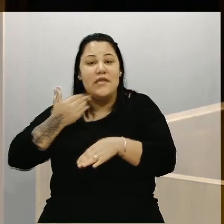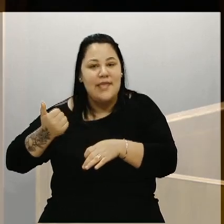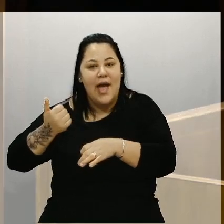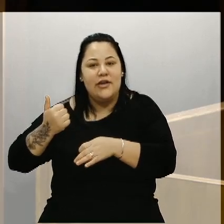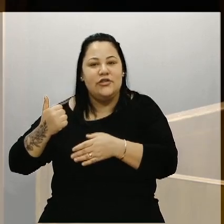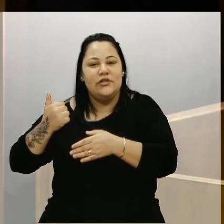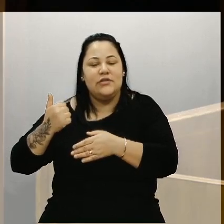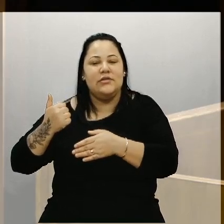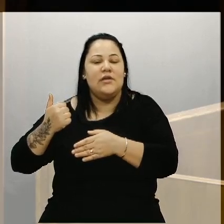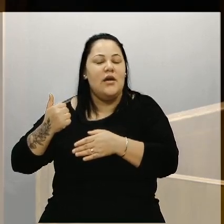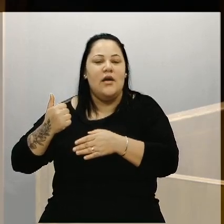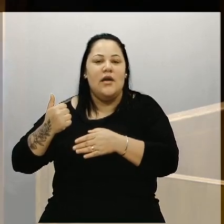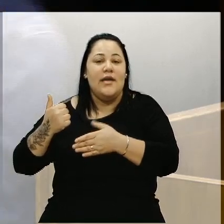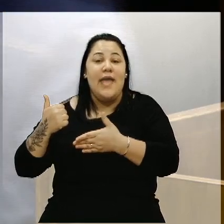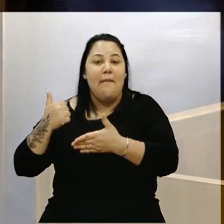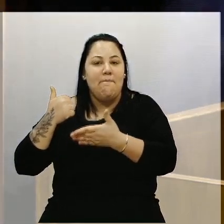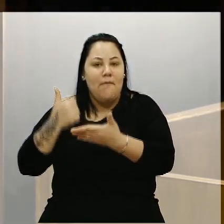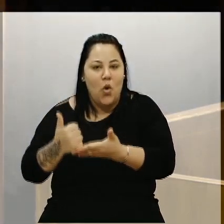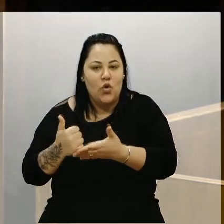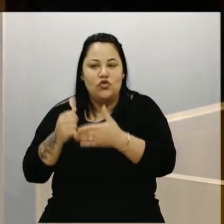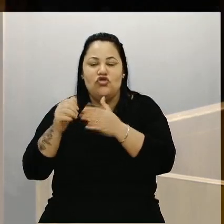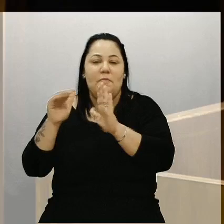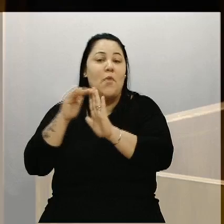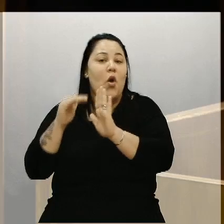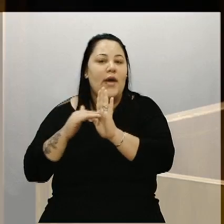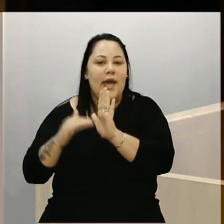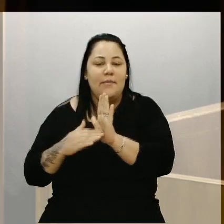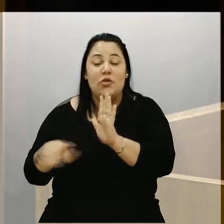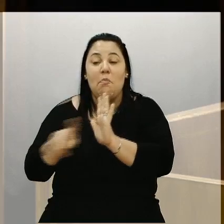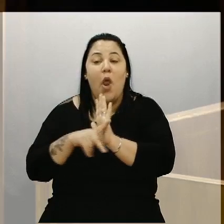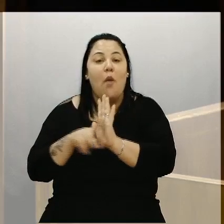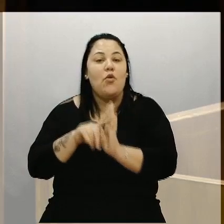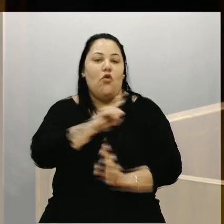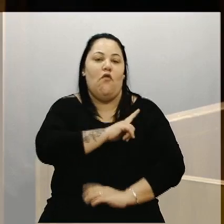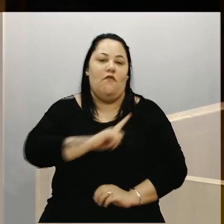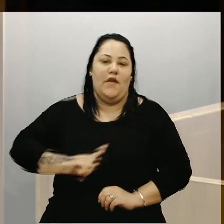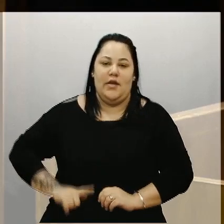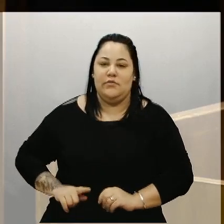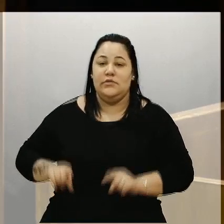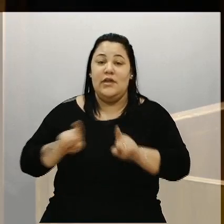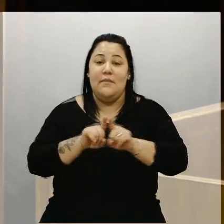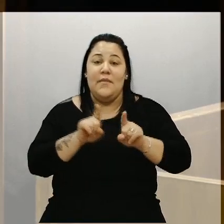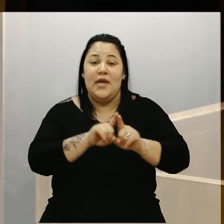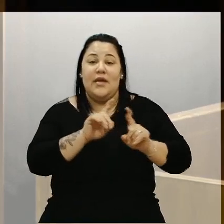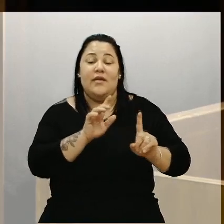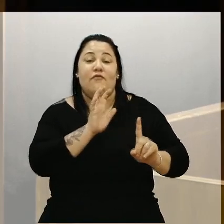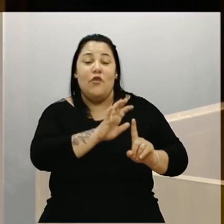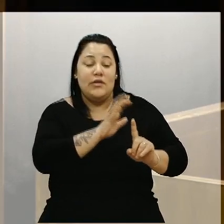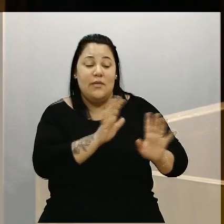apoiar eventos, feiras, reuniões e programas que promovam o empreendedorismo, a